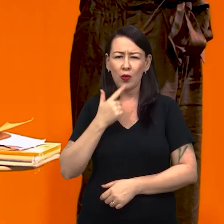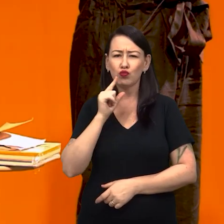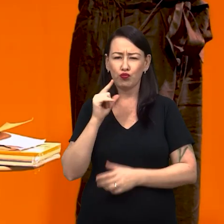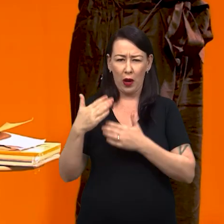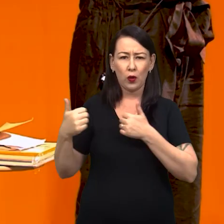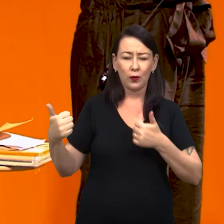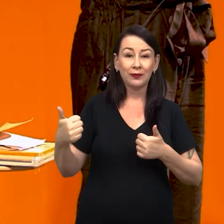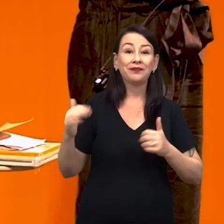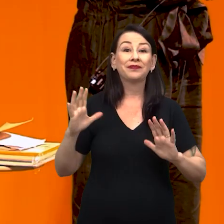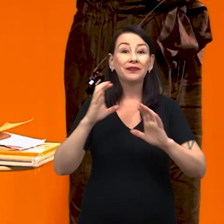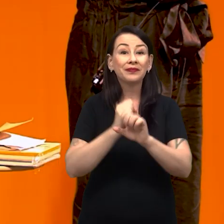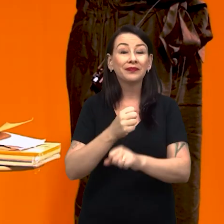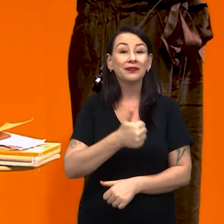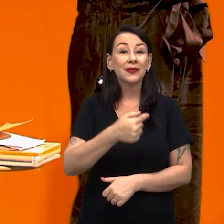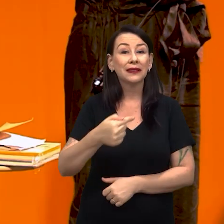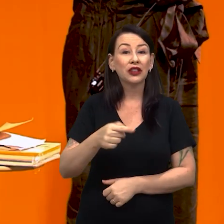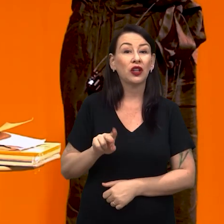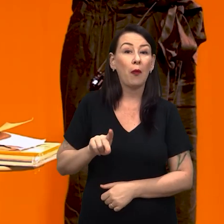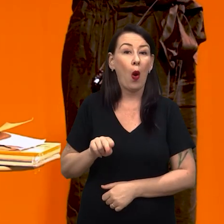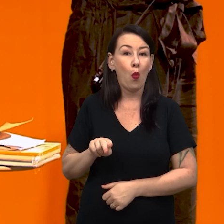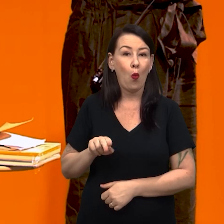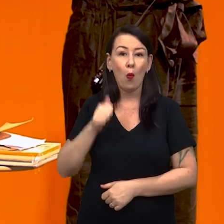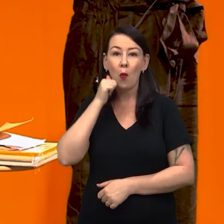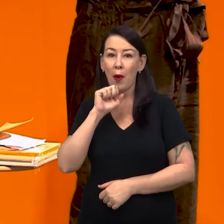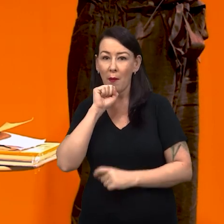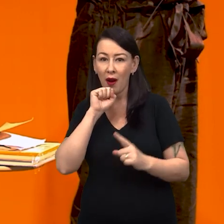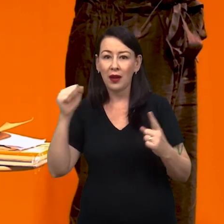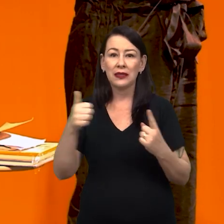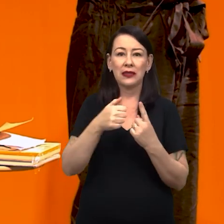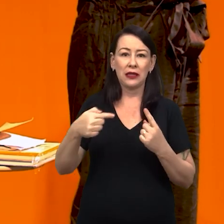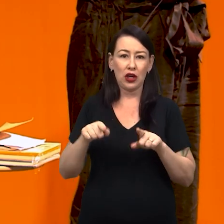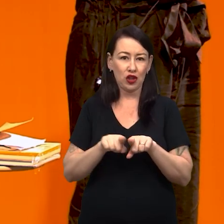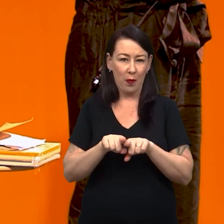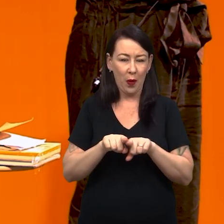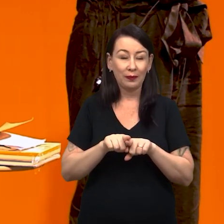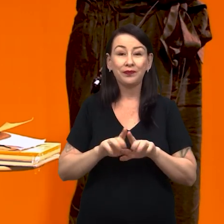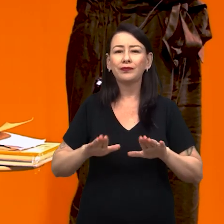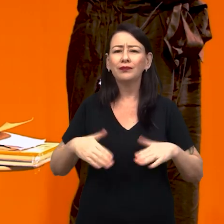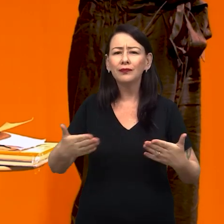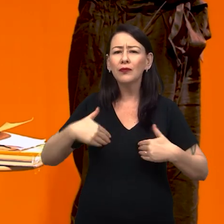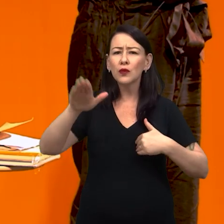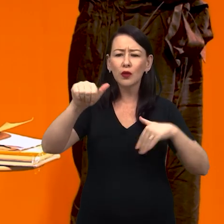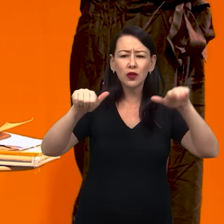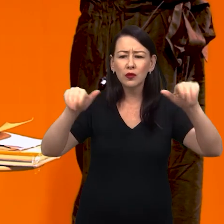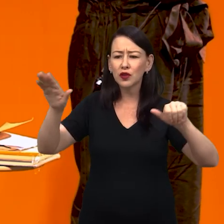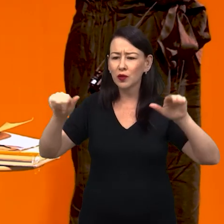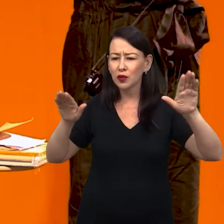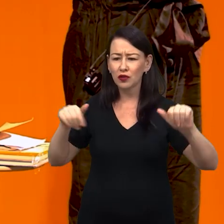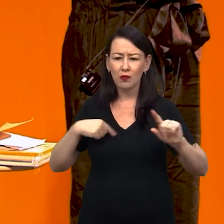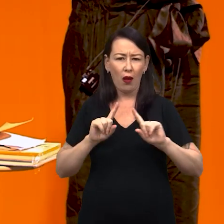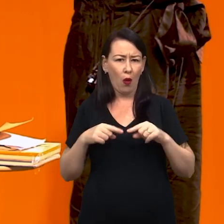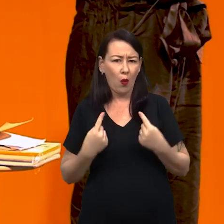mãe teve 17 irmãos. Então, eu comecei a reunir, quando a família se